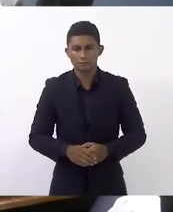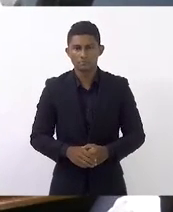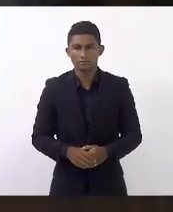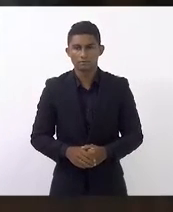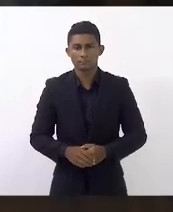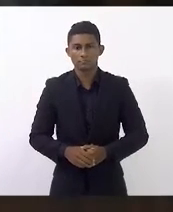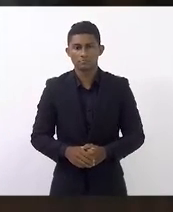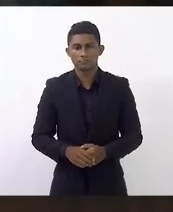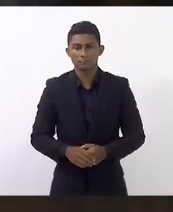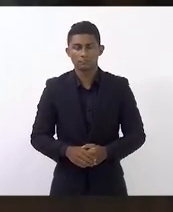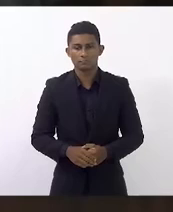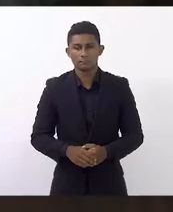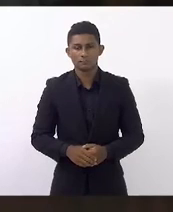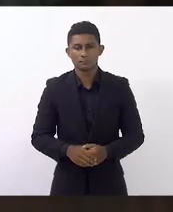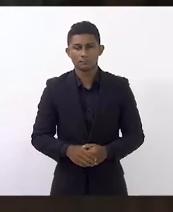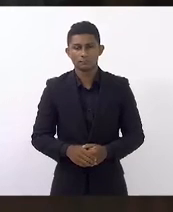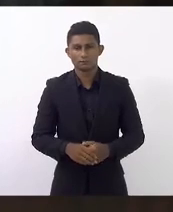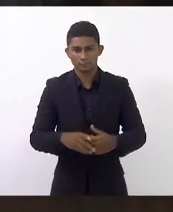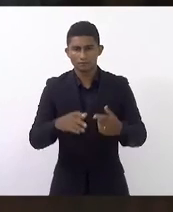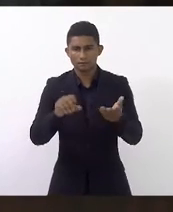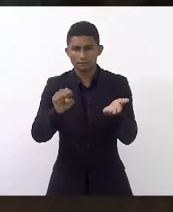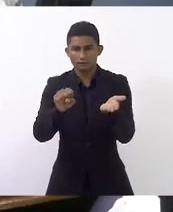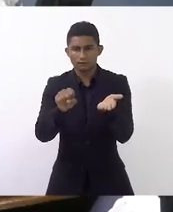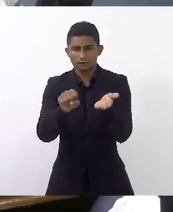Deputado Samuel Malafaia.